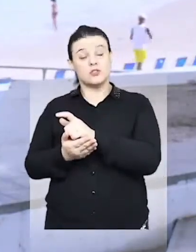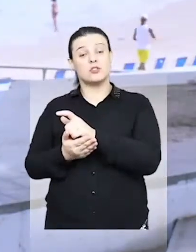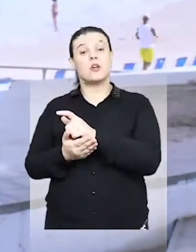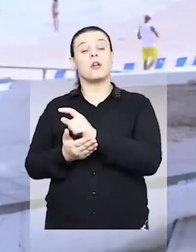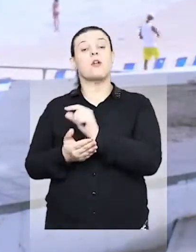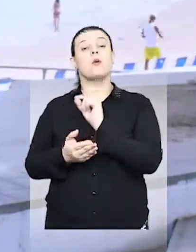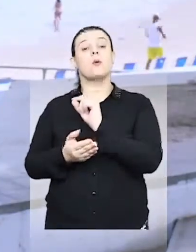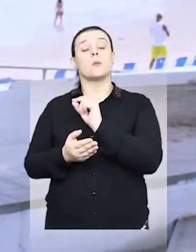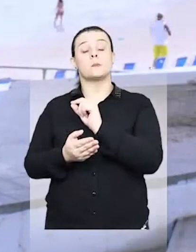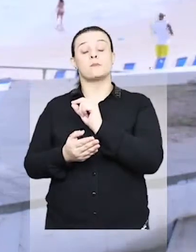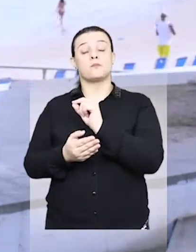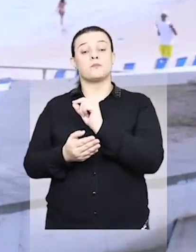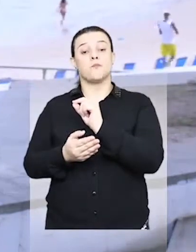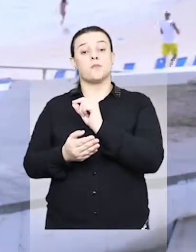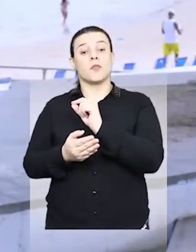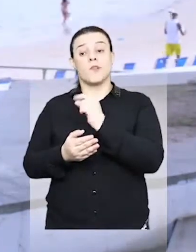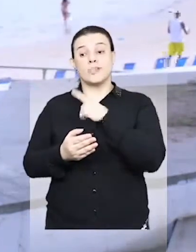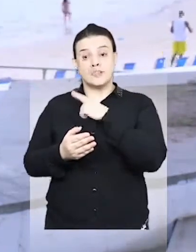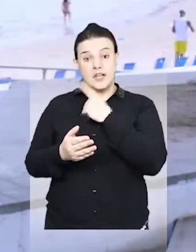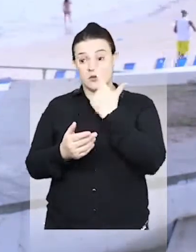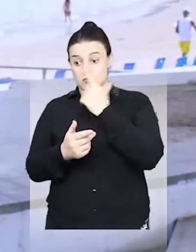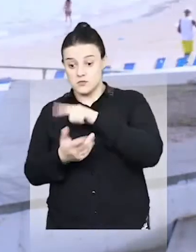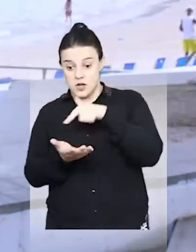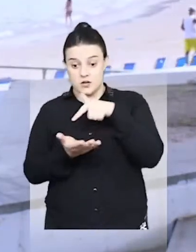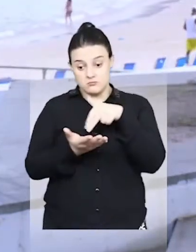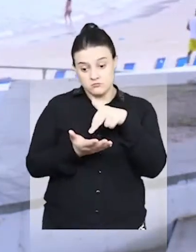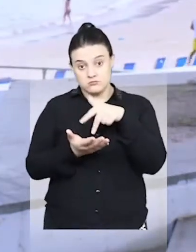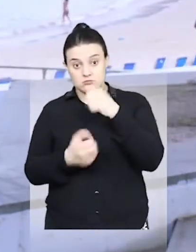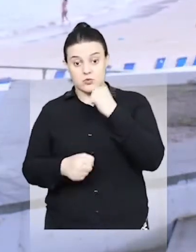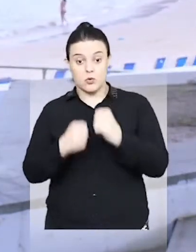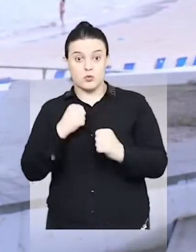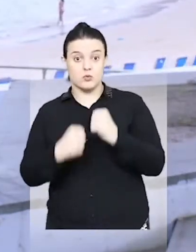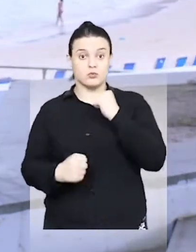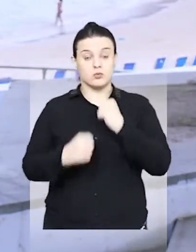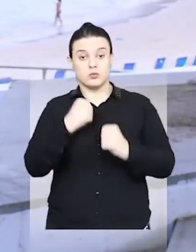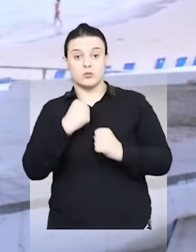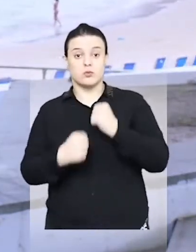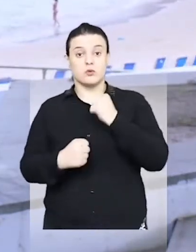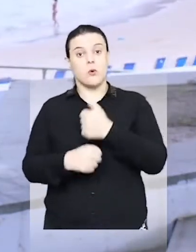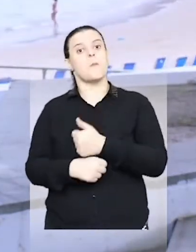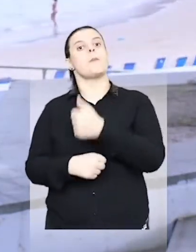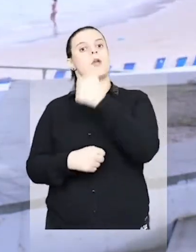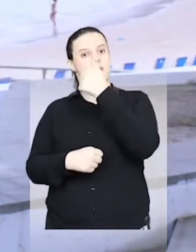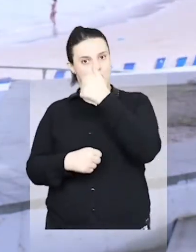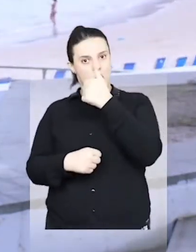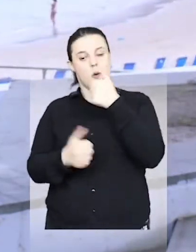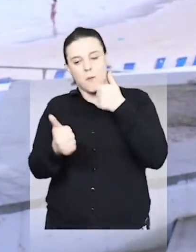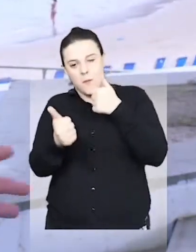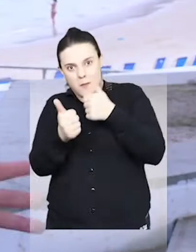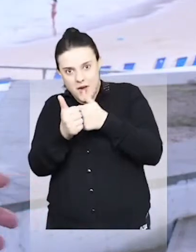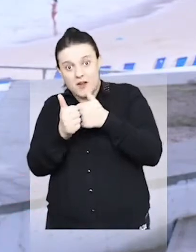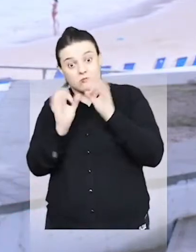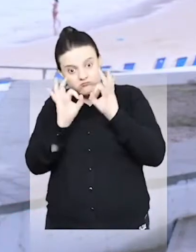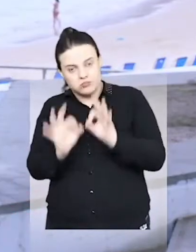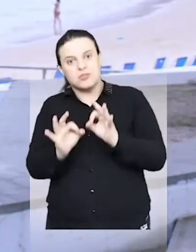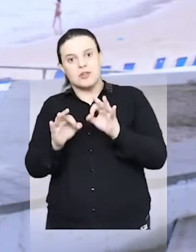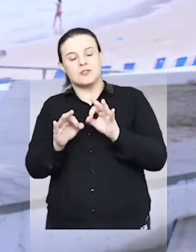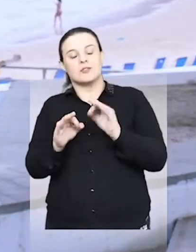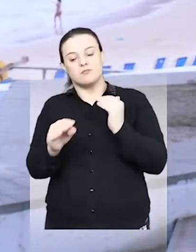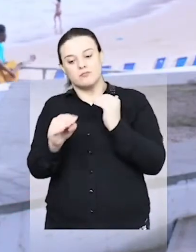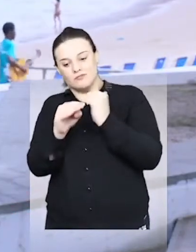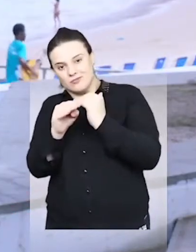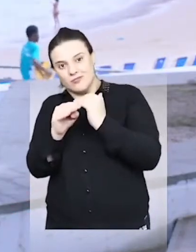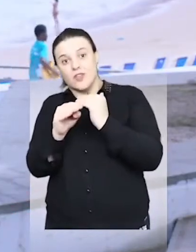tem uma mecânica da corrida muito mais apurada, muito mais próxima da corrida